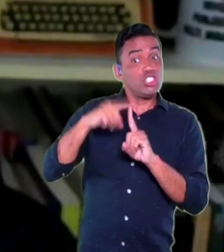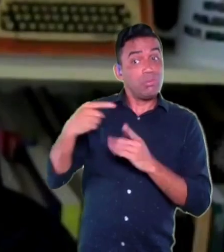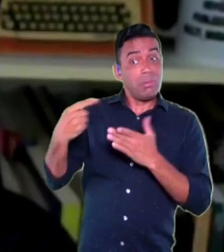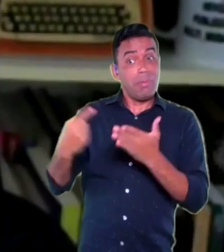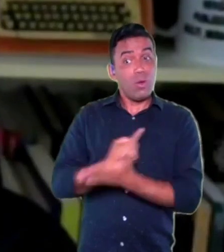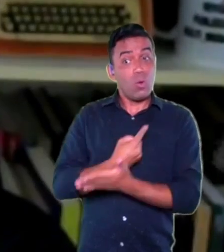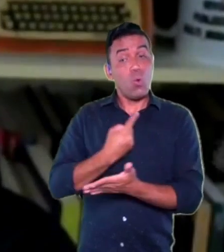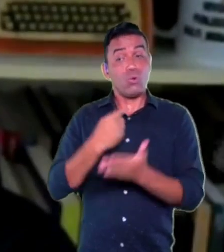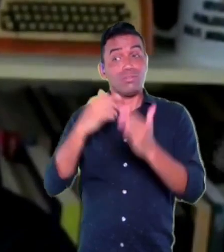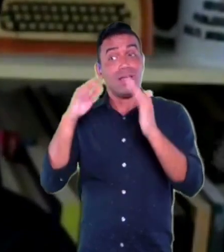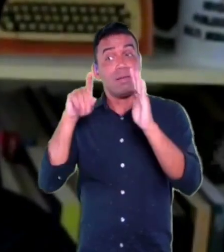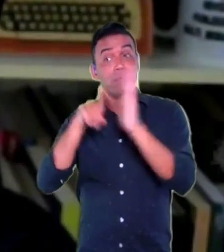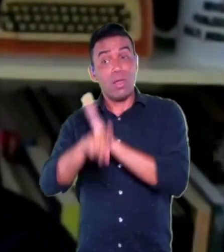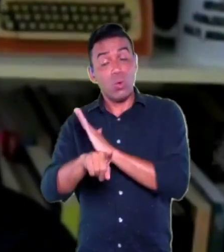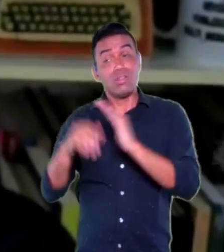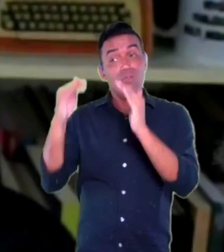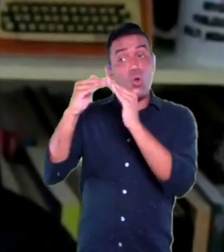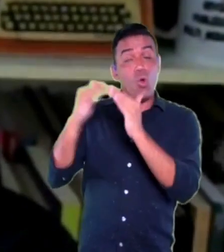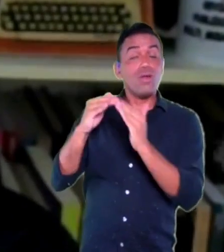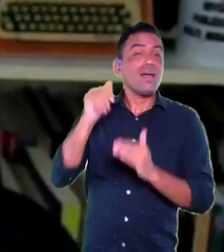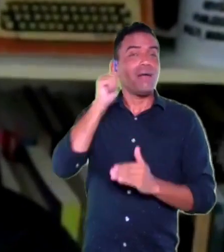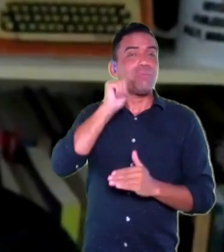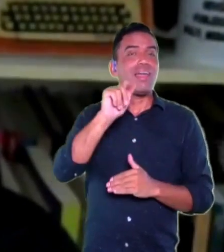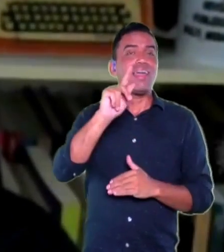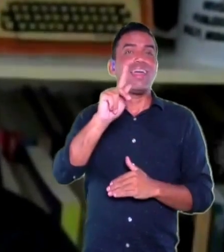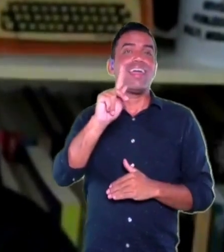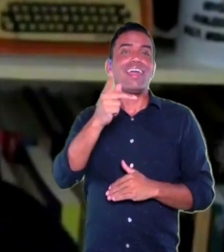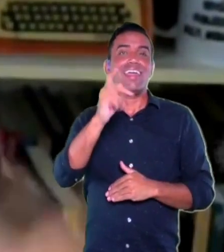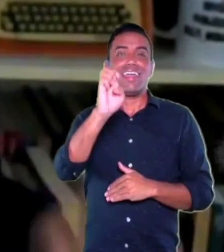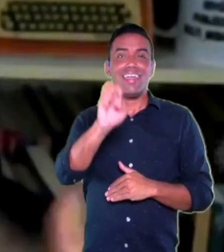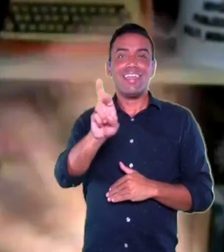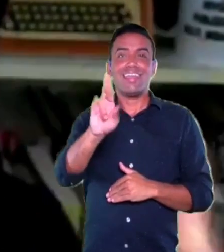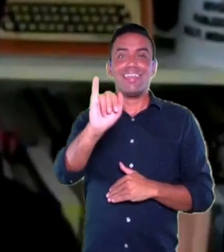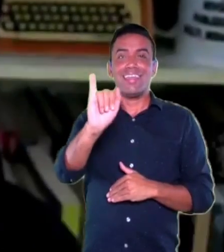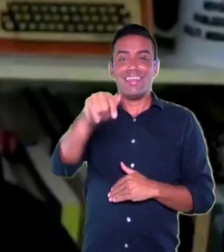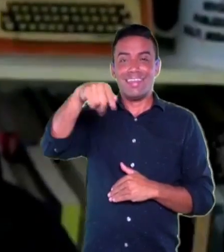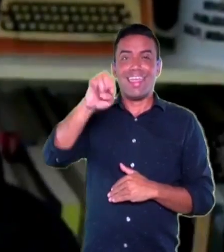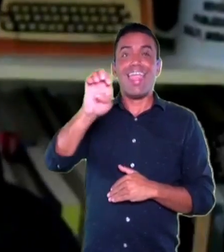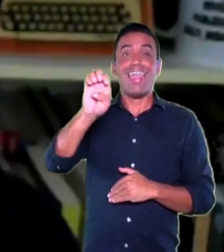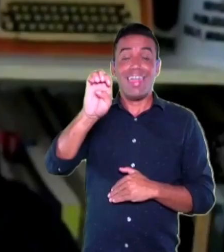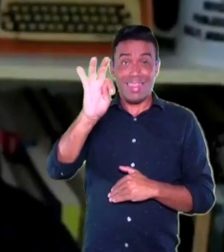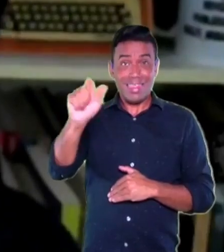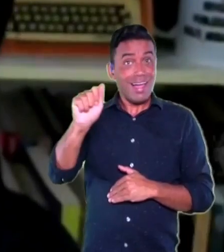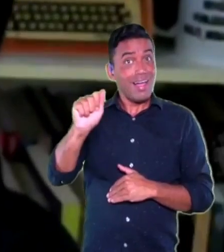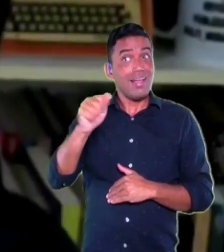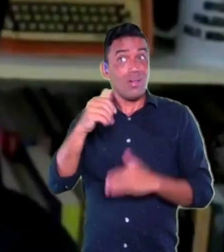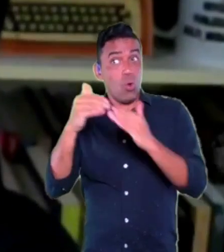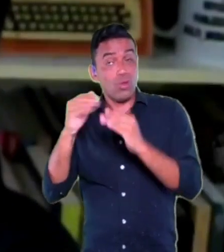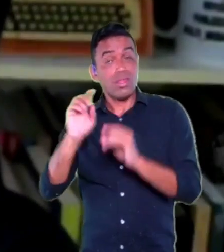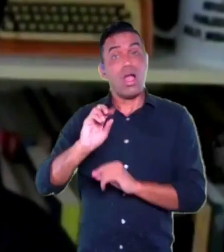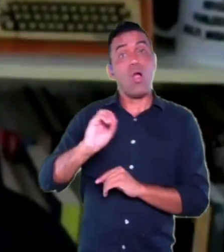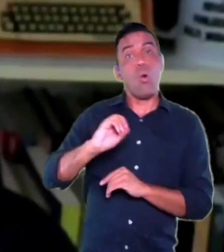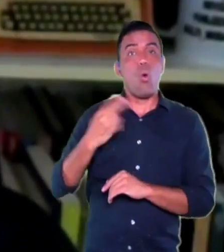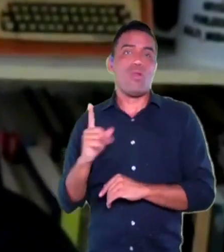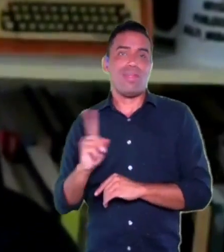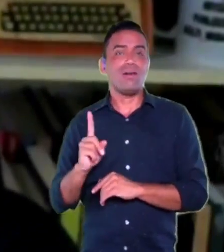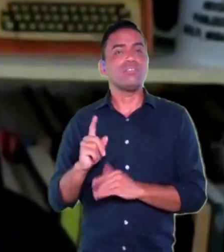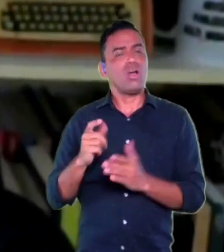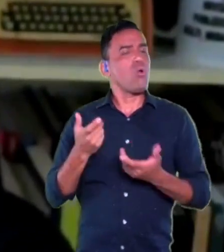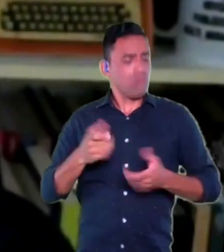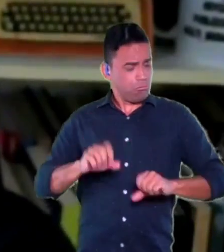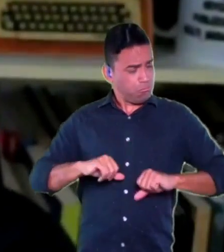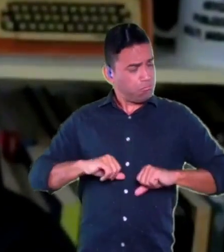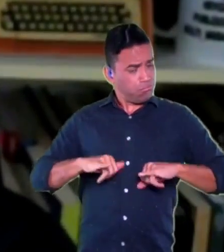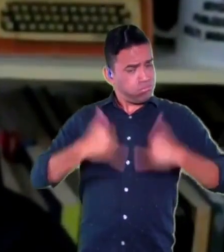vou concordar com a Henriqueta Lisboa ou não, né? Por enquanto eu sei que eu tenho energia para continuar fazendo aí, escrevendo,